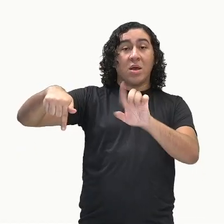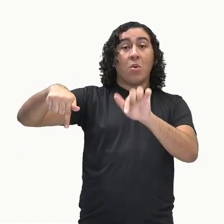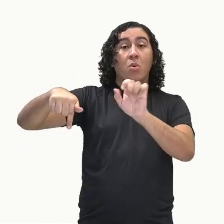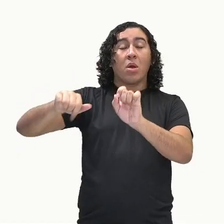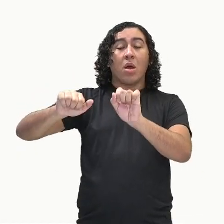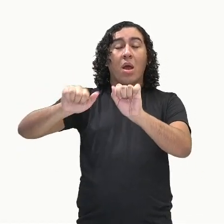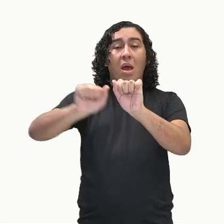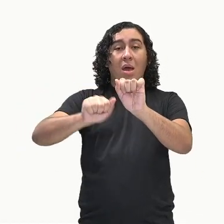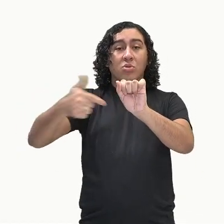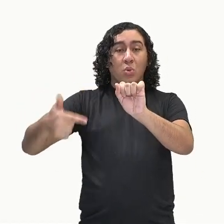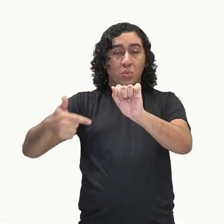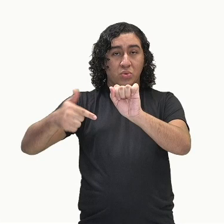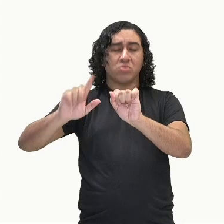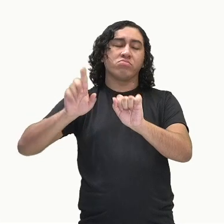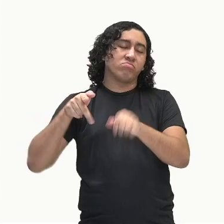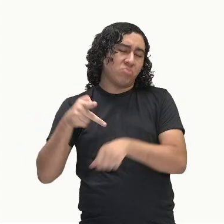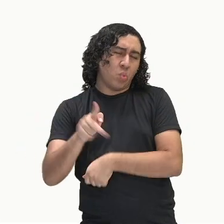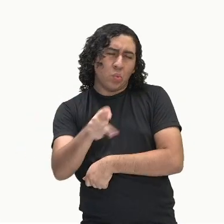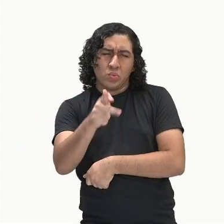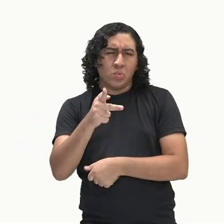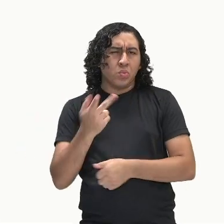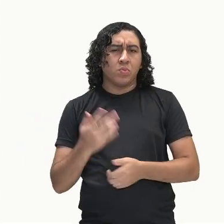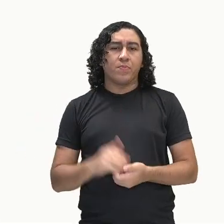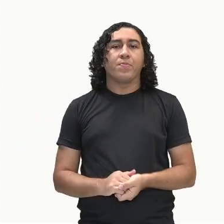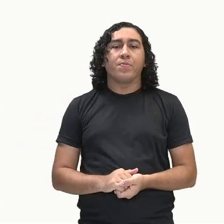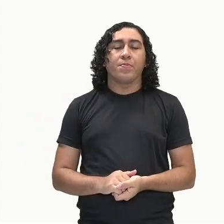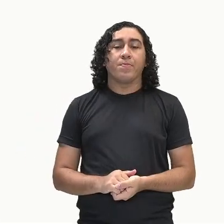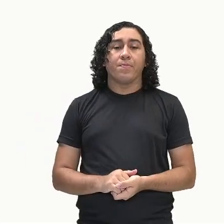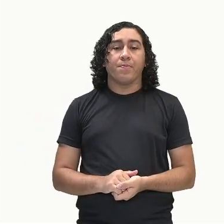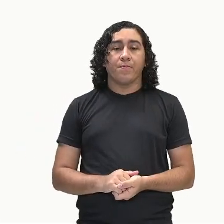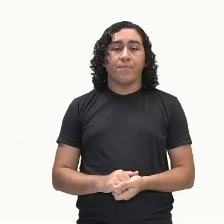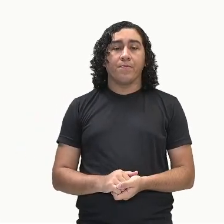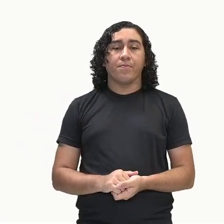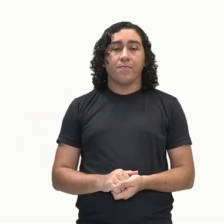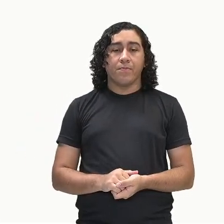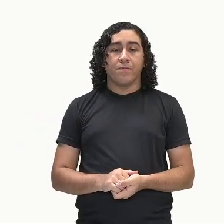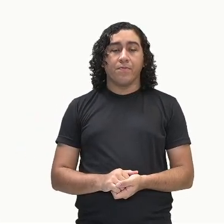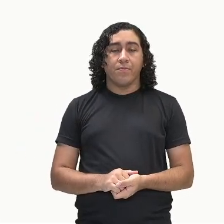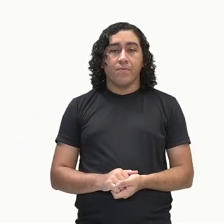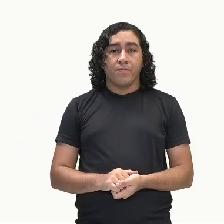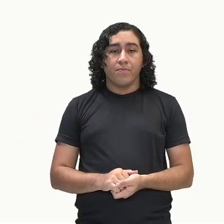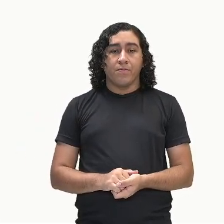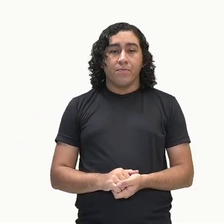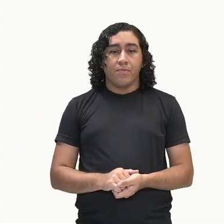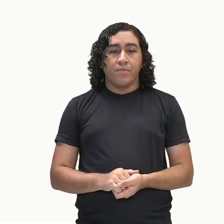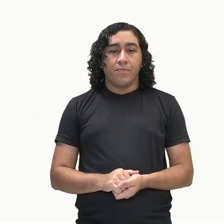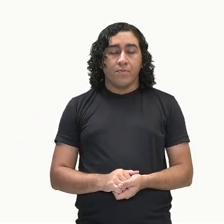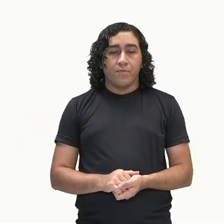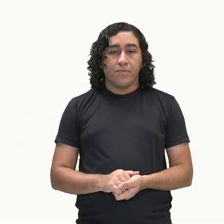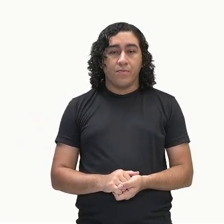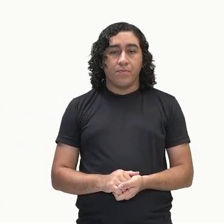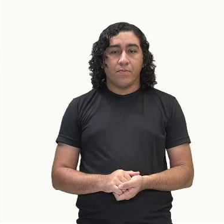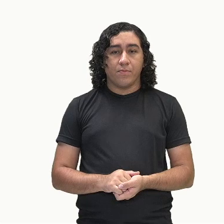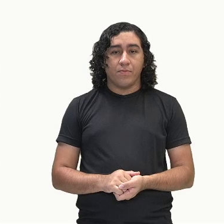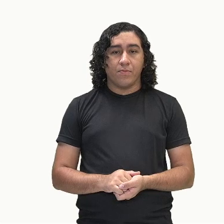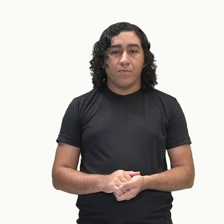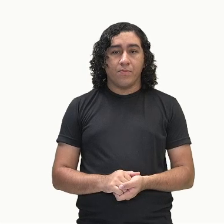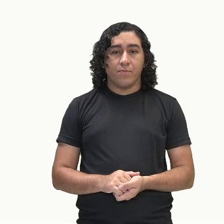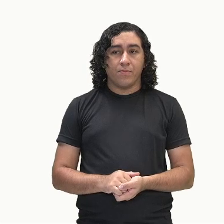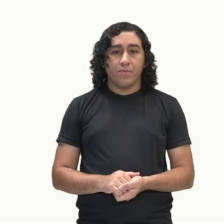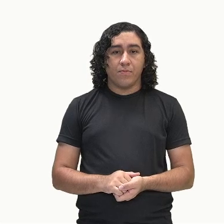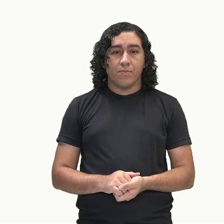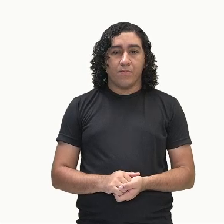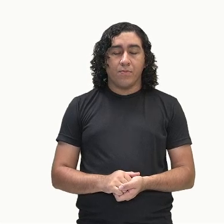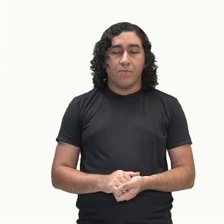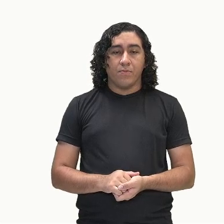e assim por diante, tá bom? Então, a gente vai usar o primeiro termo aqui, que sempre vai ser um